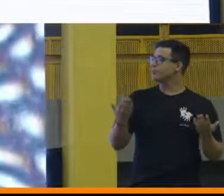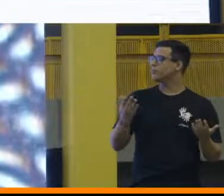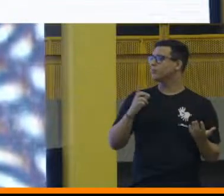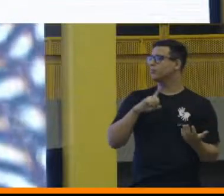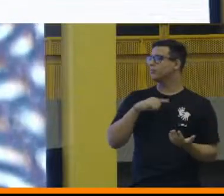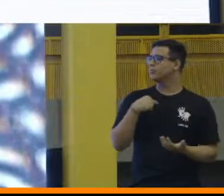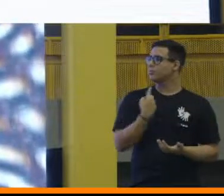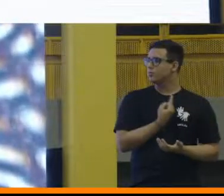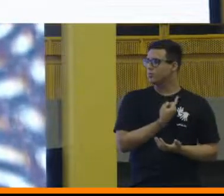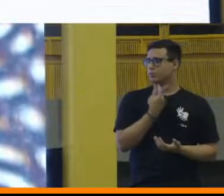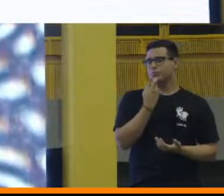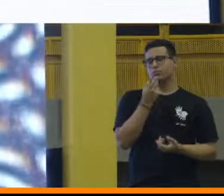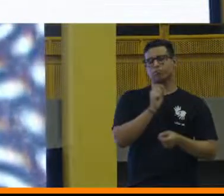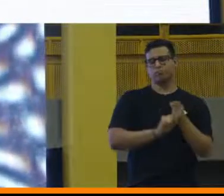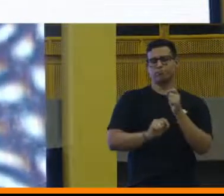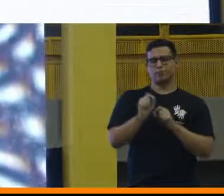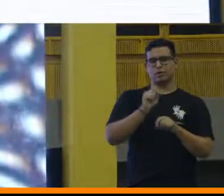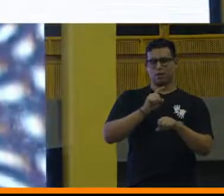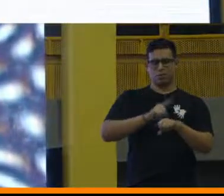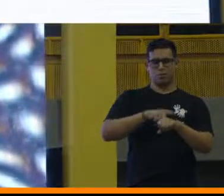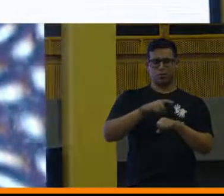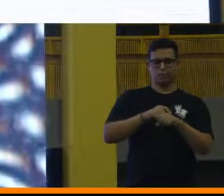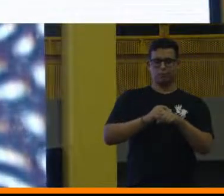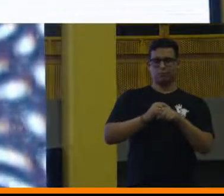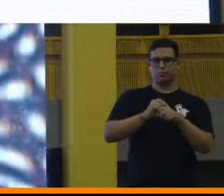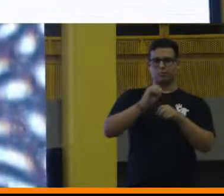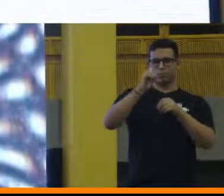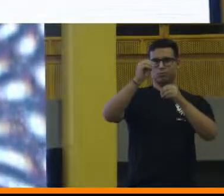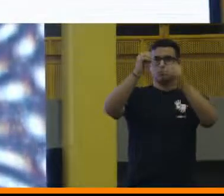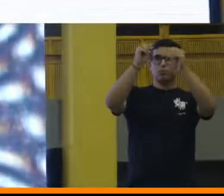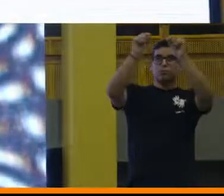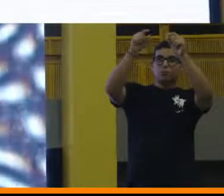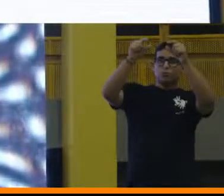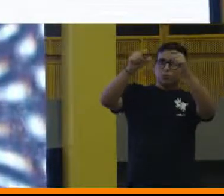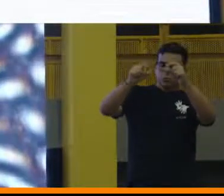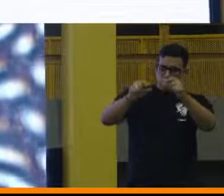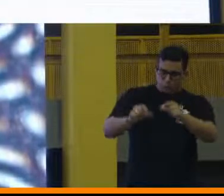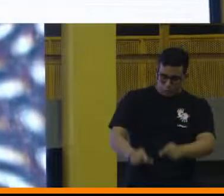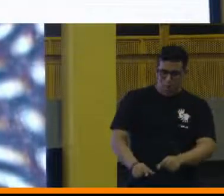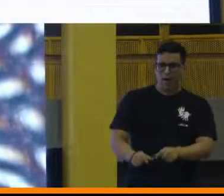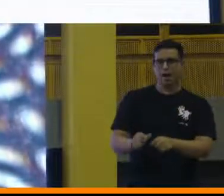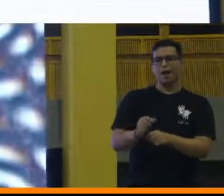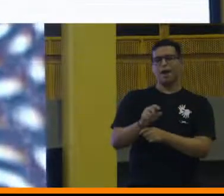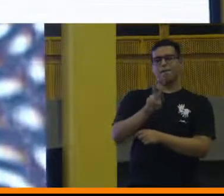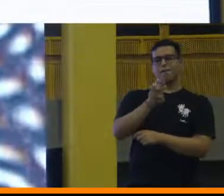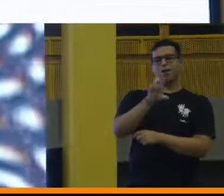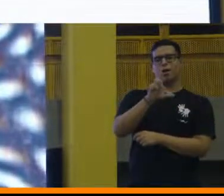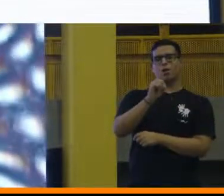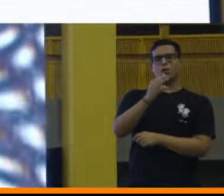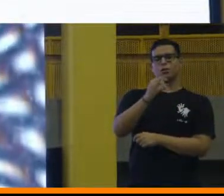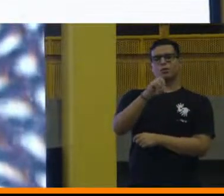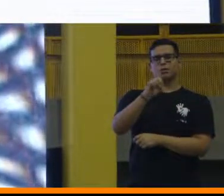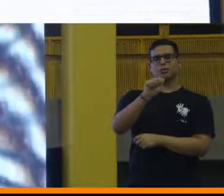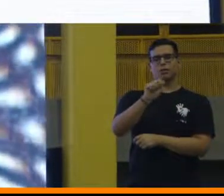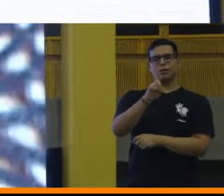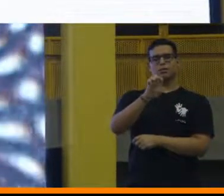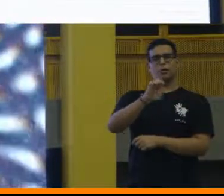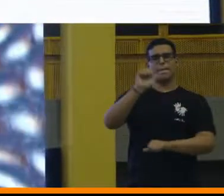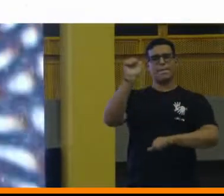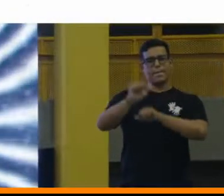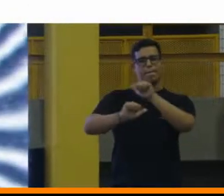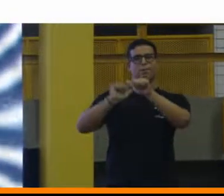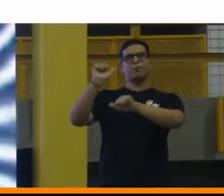gente diz que durante a queda, a velocidade vai mudando. E se a velocidade vai